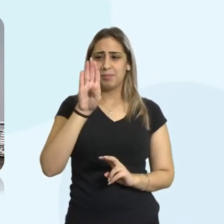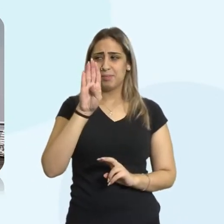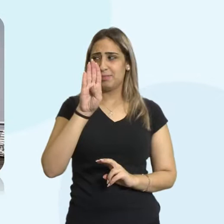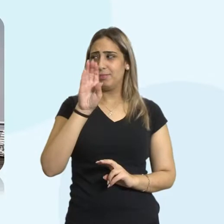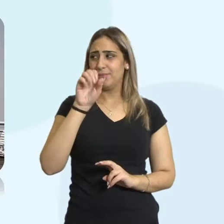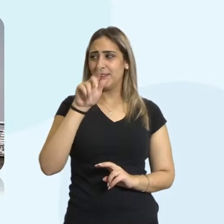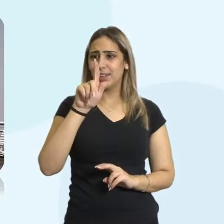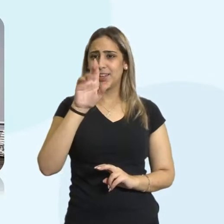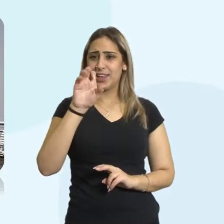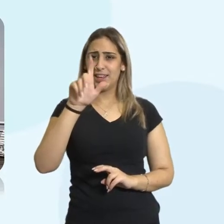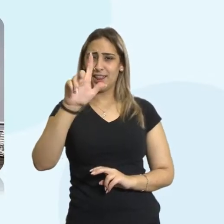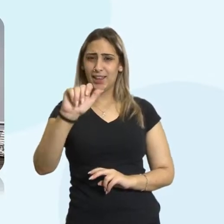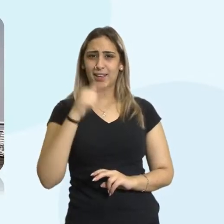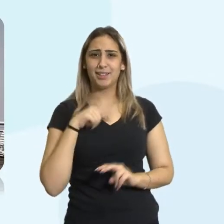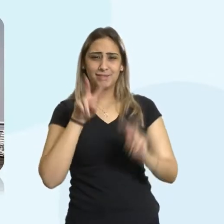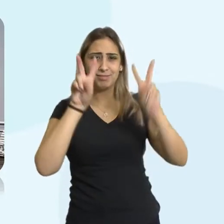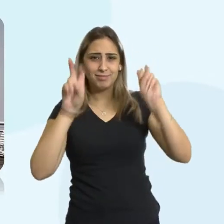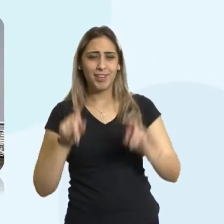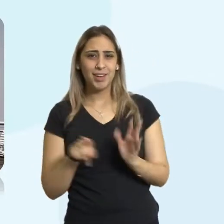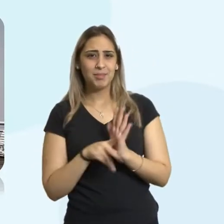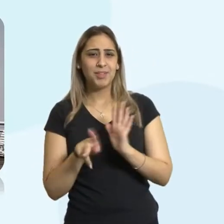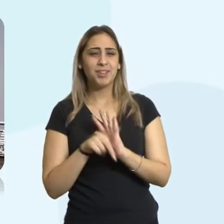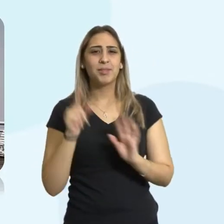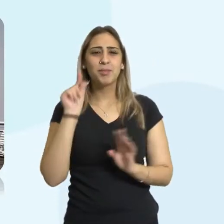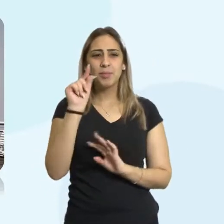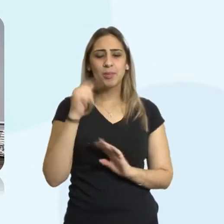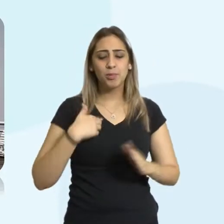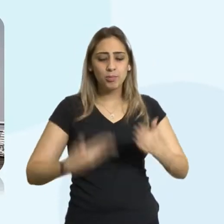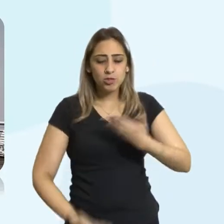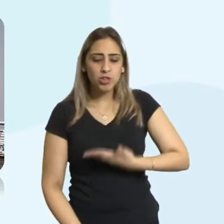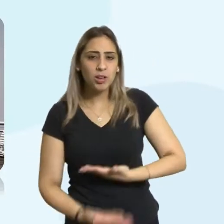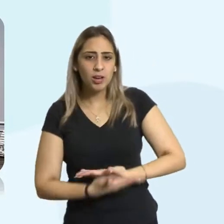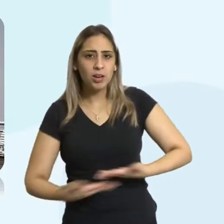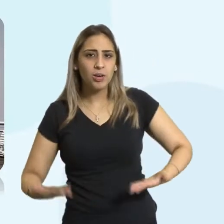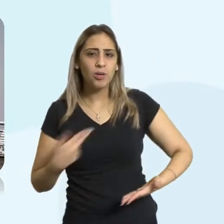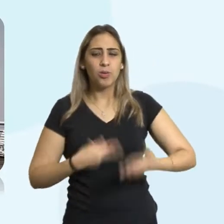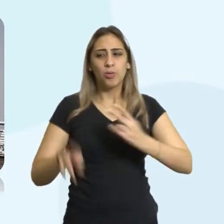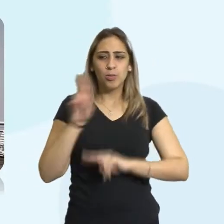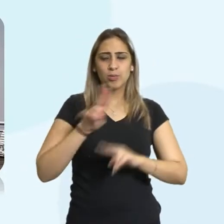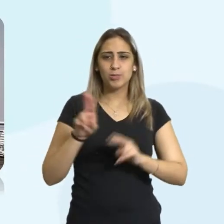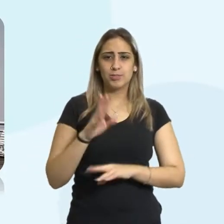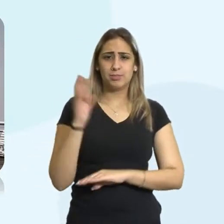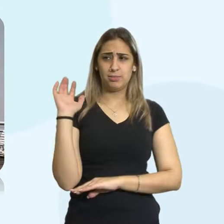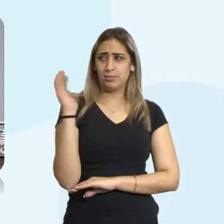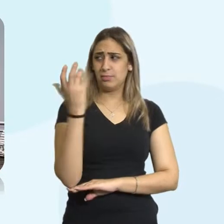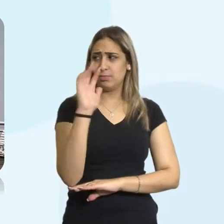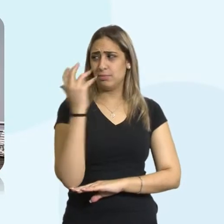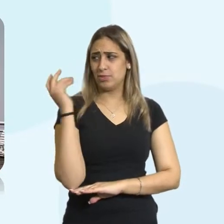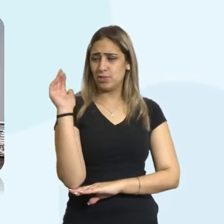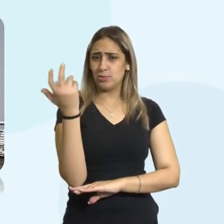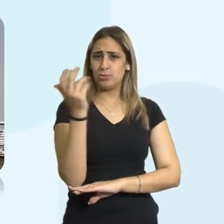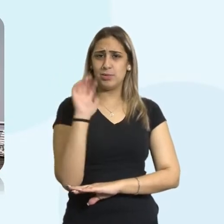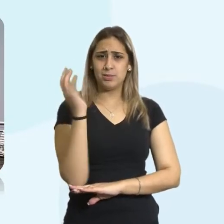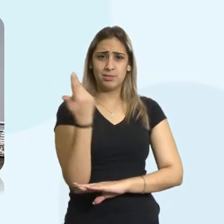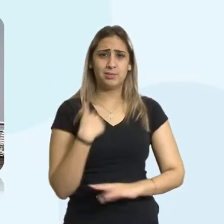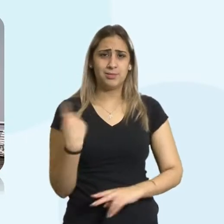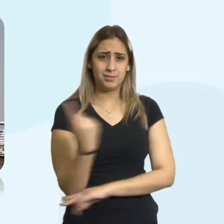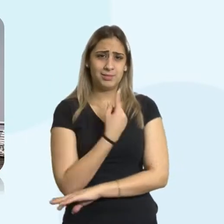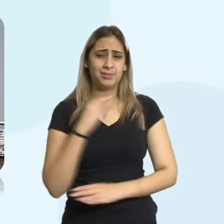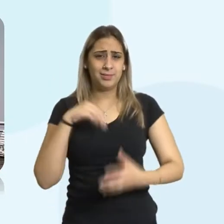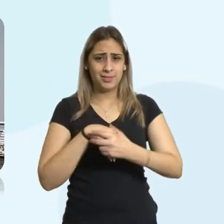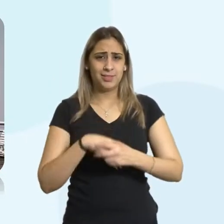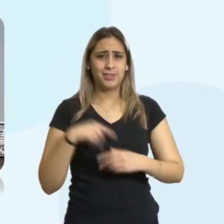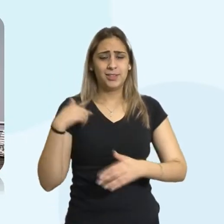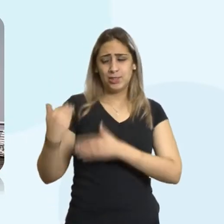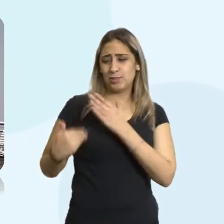que aquele meio-termo que é um pouco de chão é um pouco de acrobacia uso berimbau né como uma música Ali para dar uma sequência